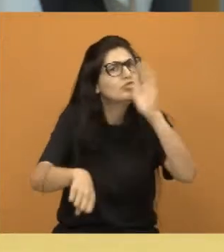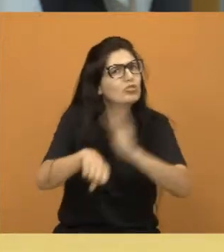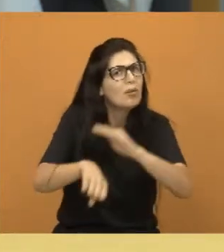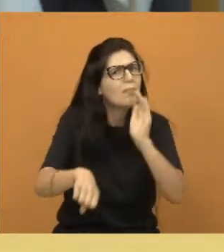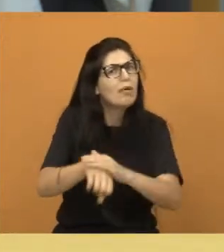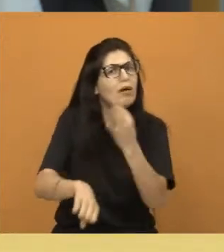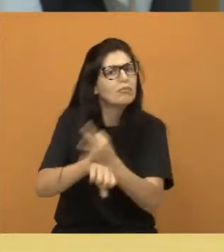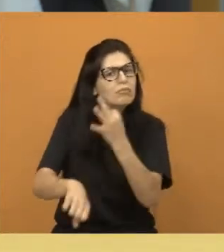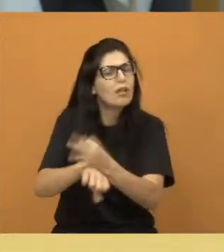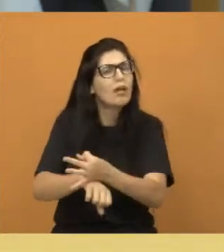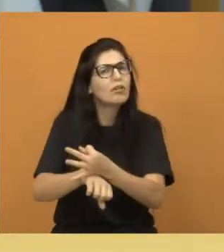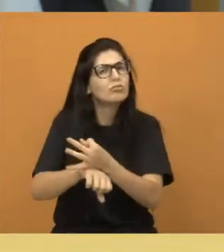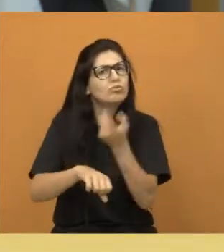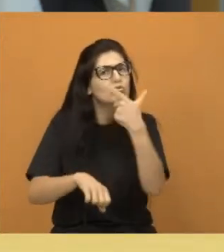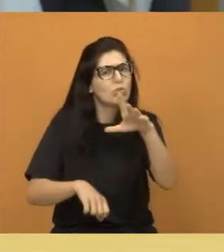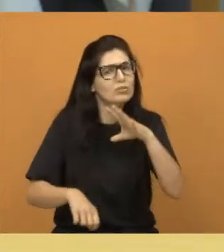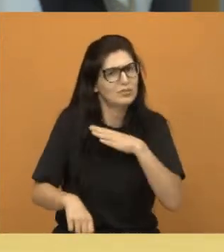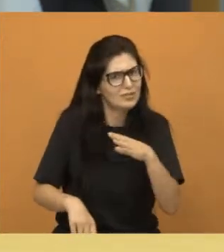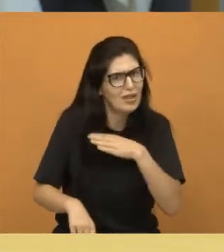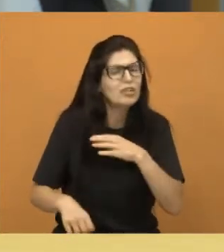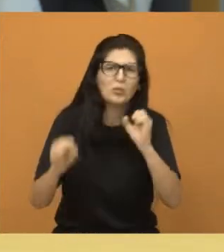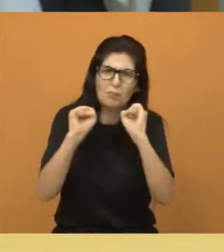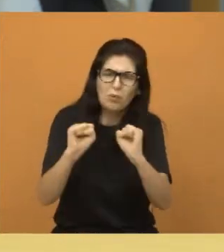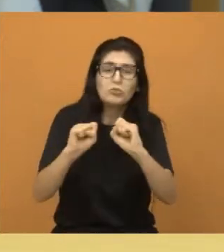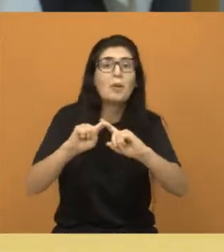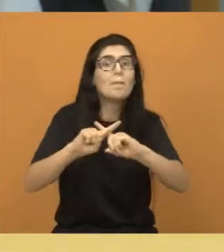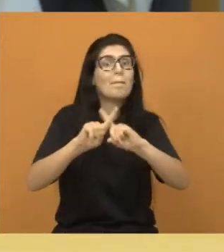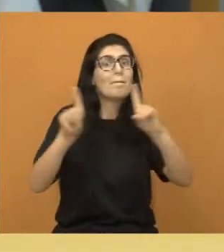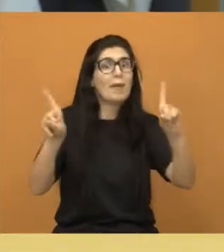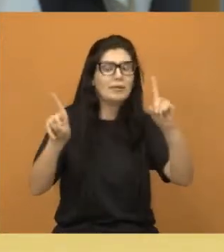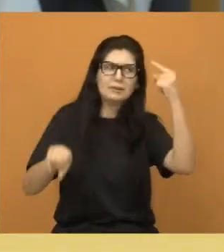fora. Mas eles ocuparam